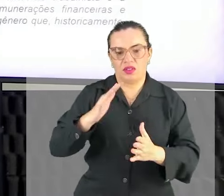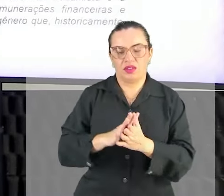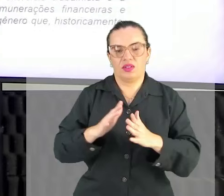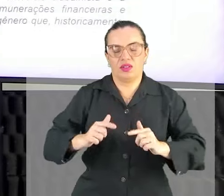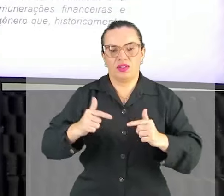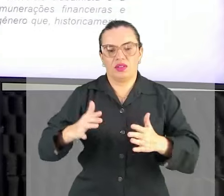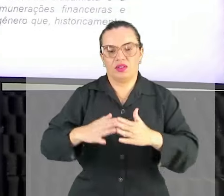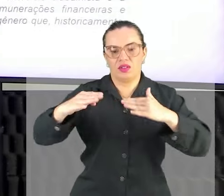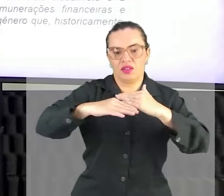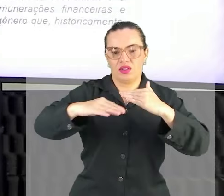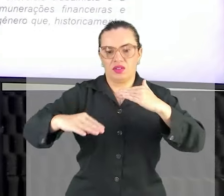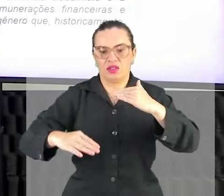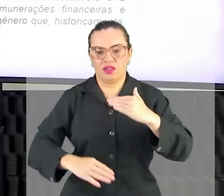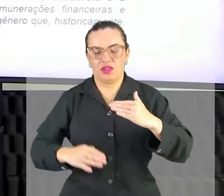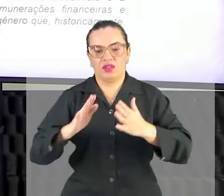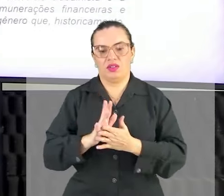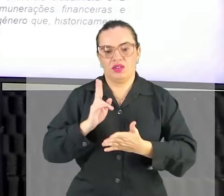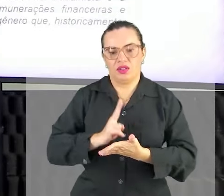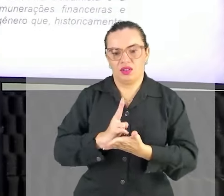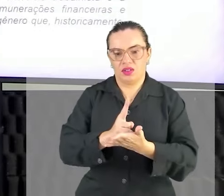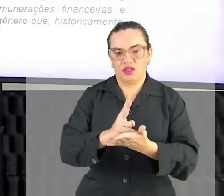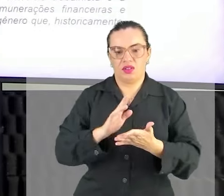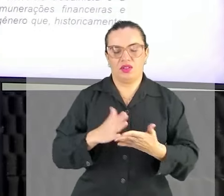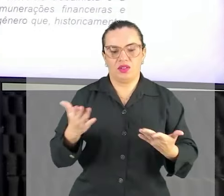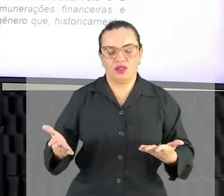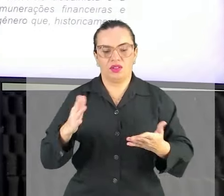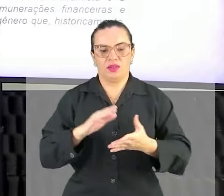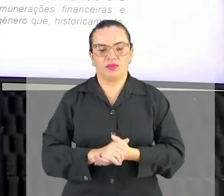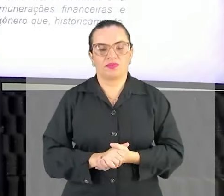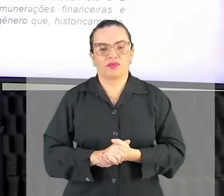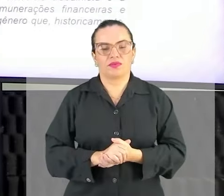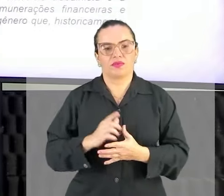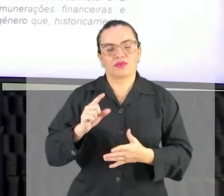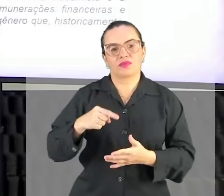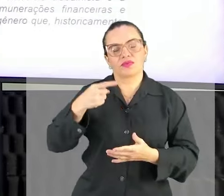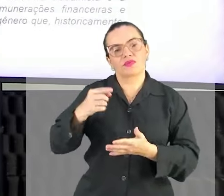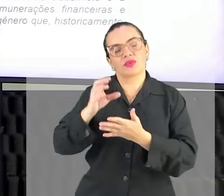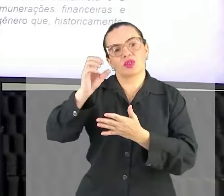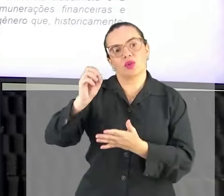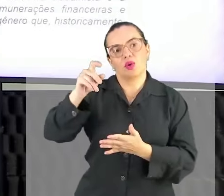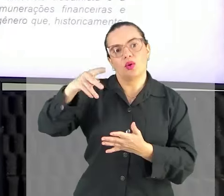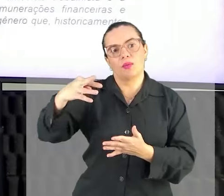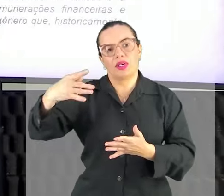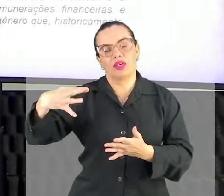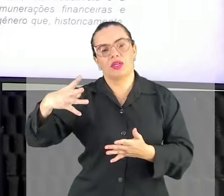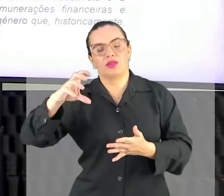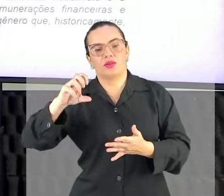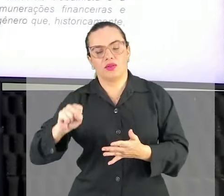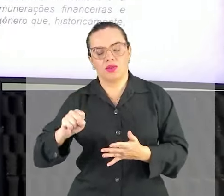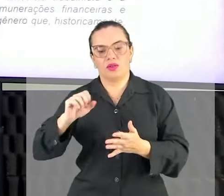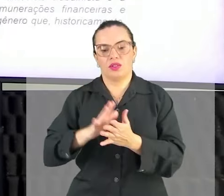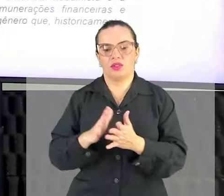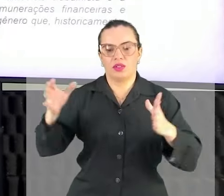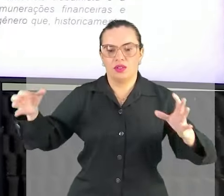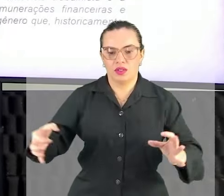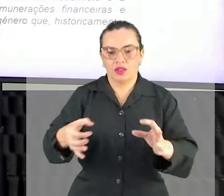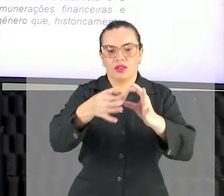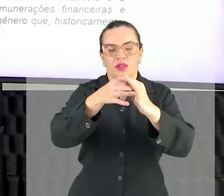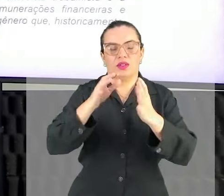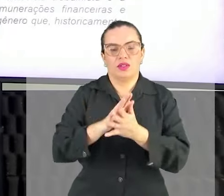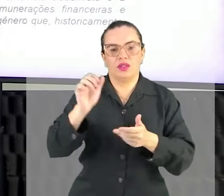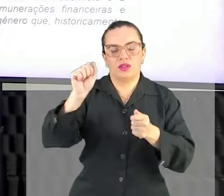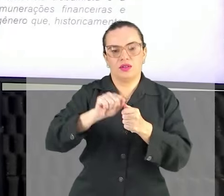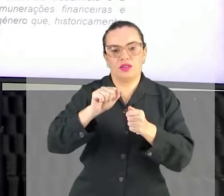frequente. Nesse prisma, outro operador, ó, sob essa ótica, nesse prisma, operadores que conectam, né? Sempre eles